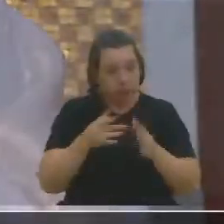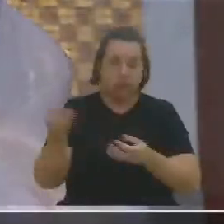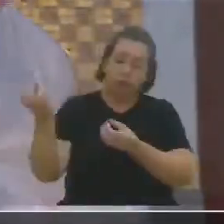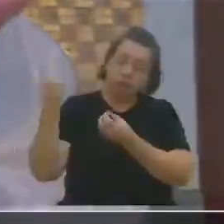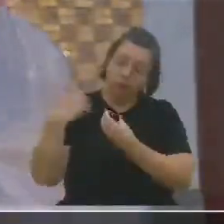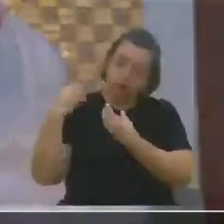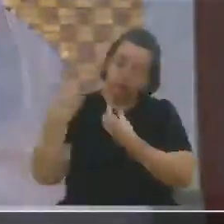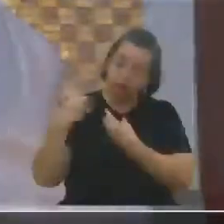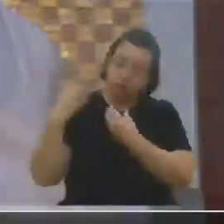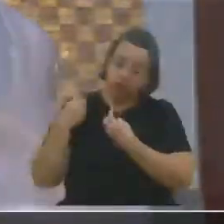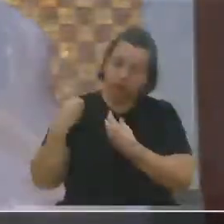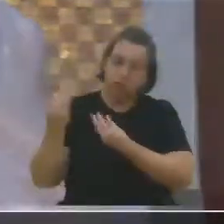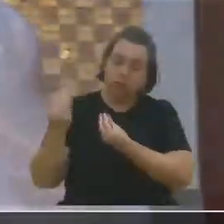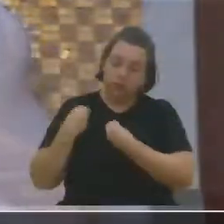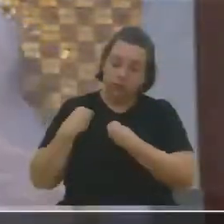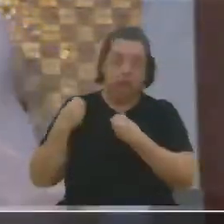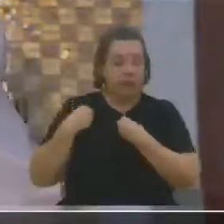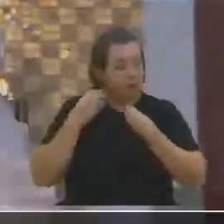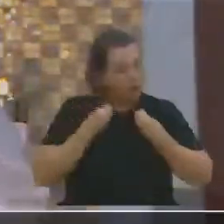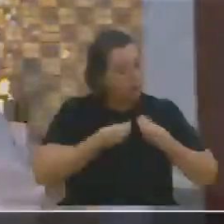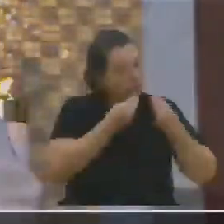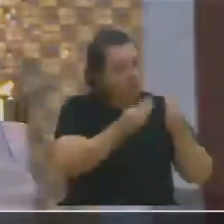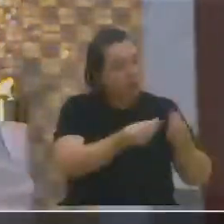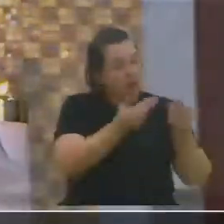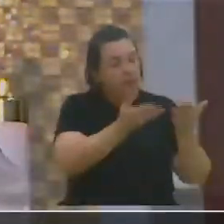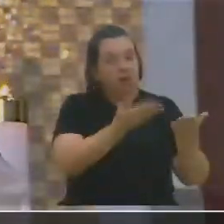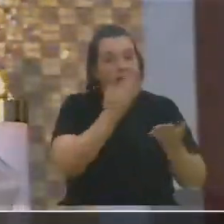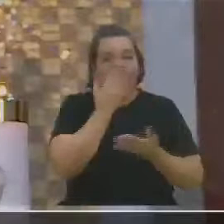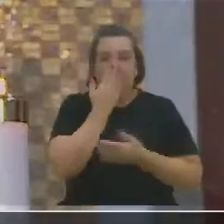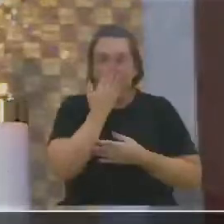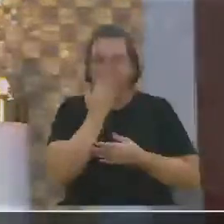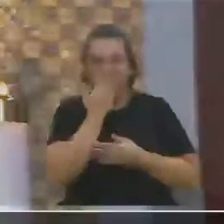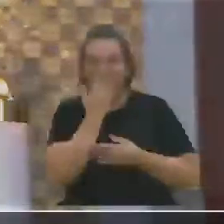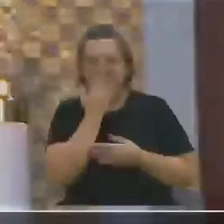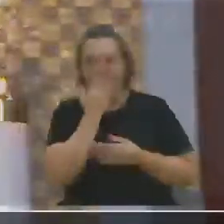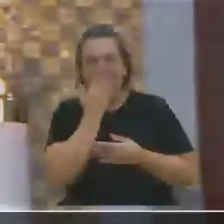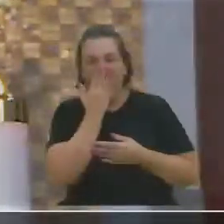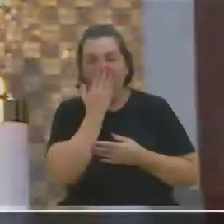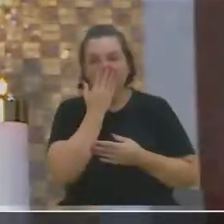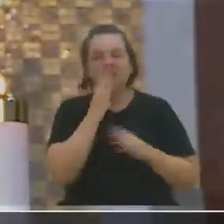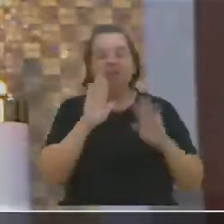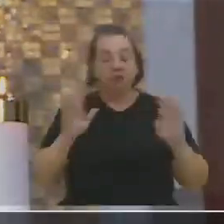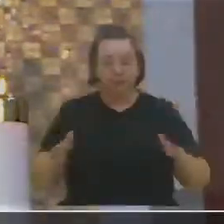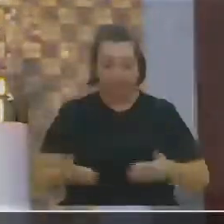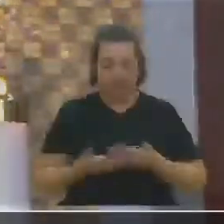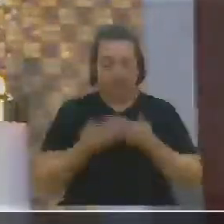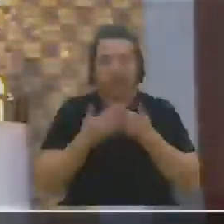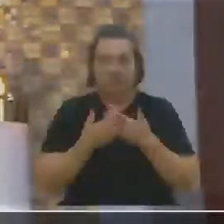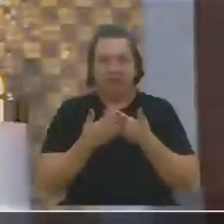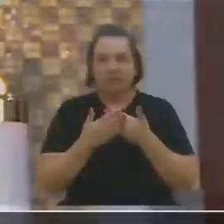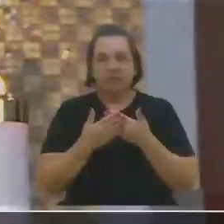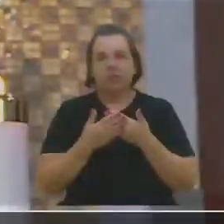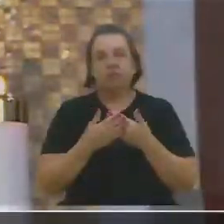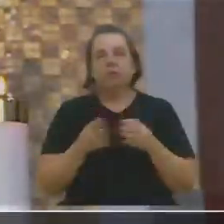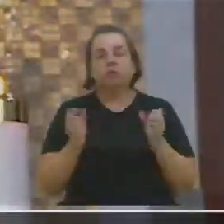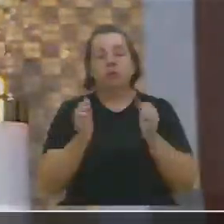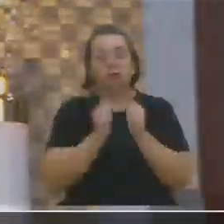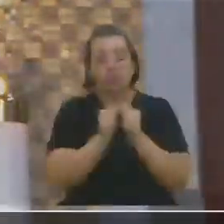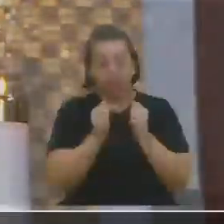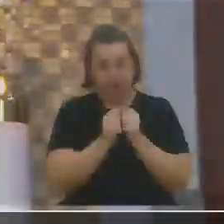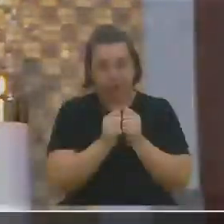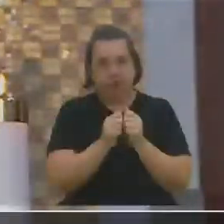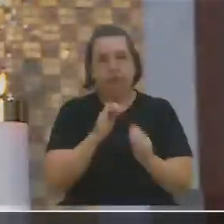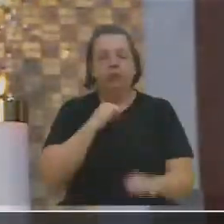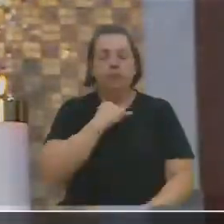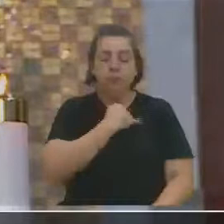divina na vida deste homem. A humildade permeia o